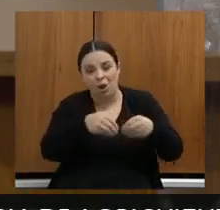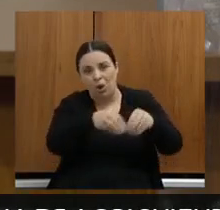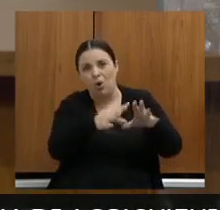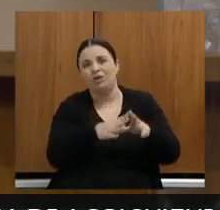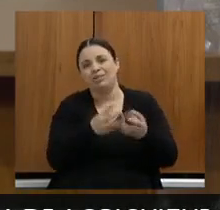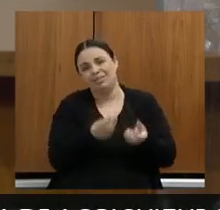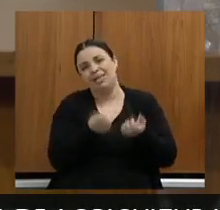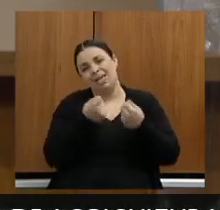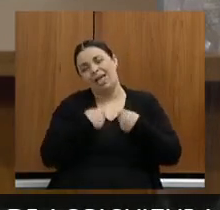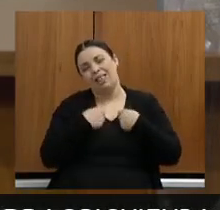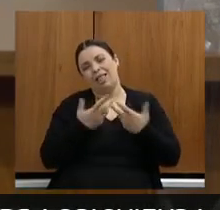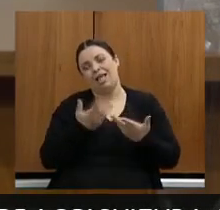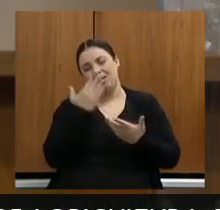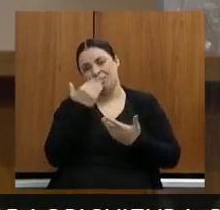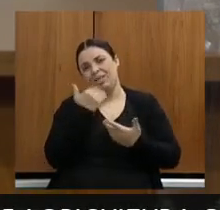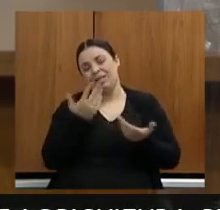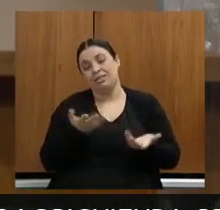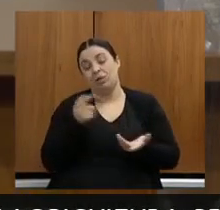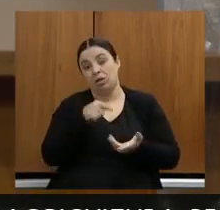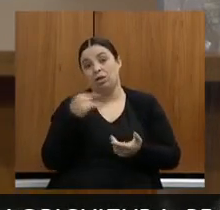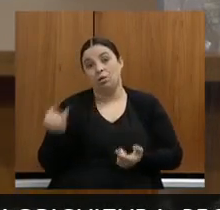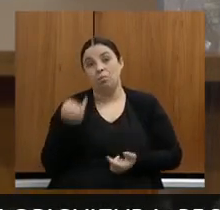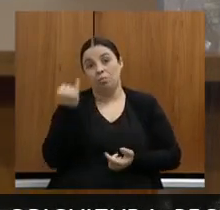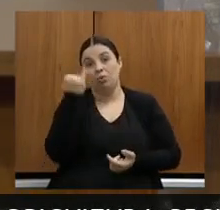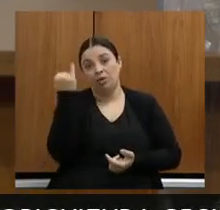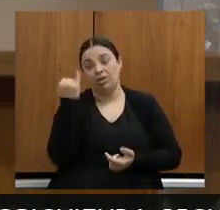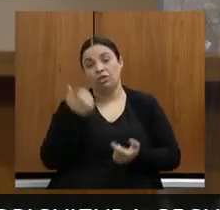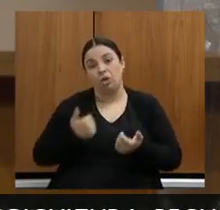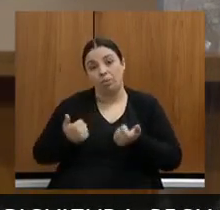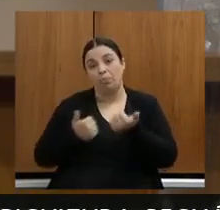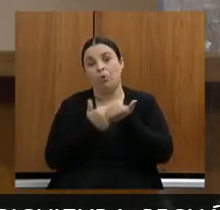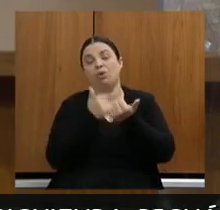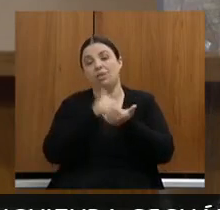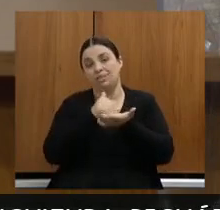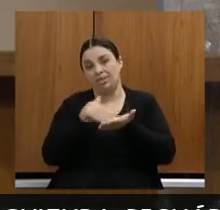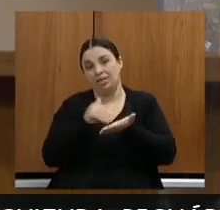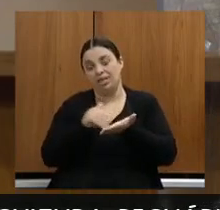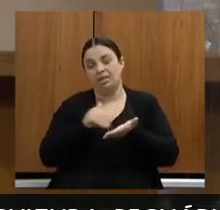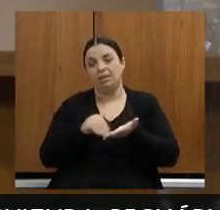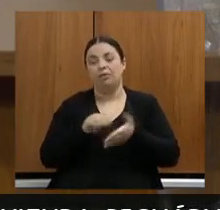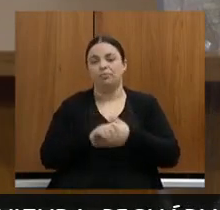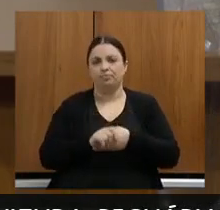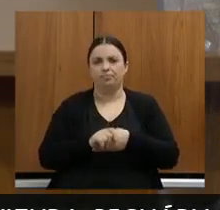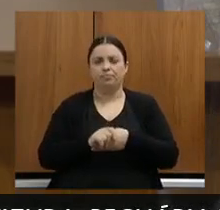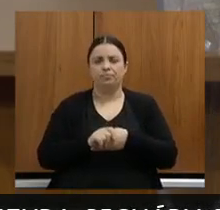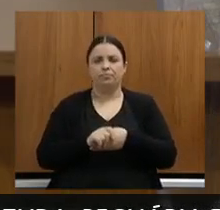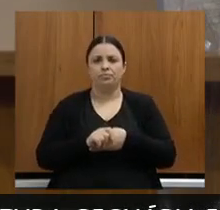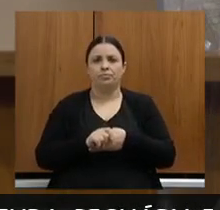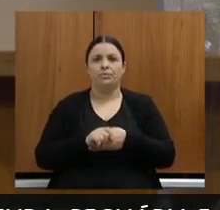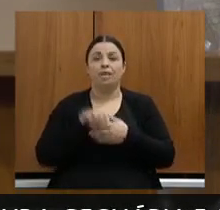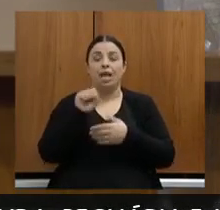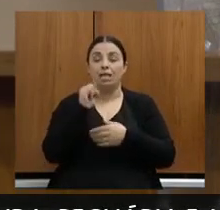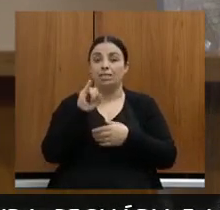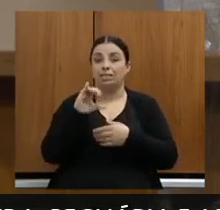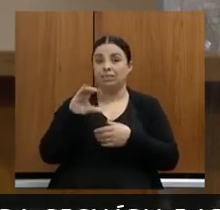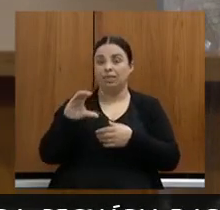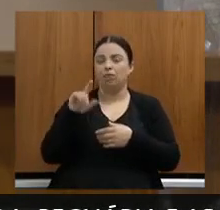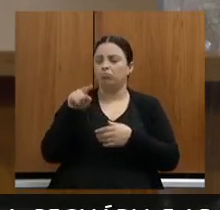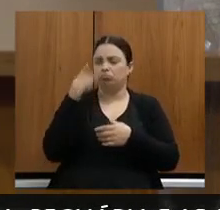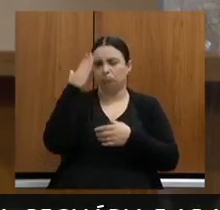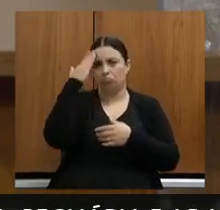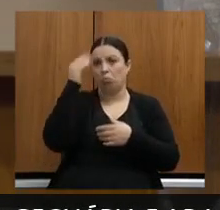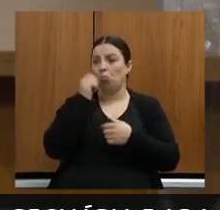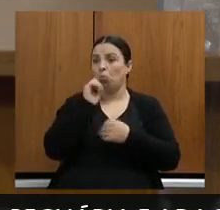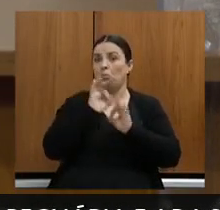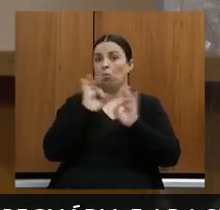alimentação também nós temos esse importante é apoio da secretaria em relação à Sic Foi um sucesso a gente